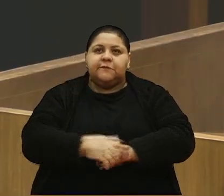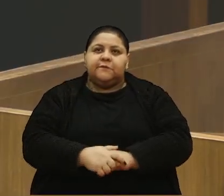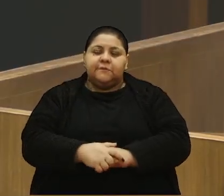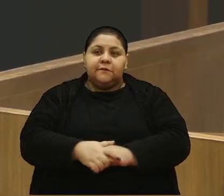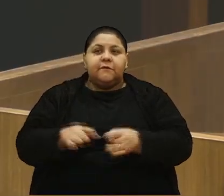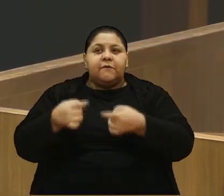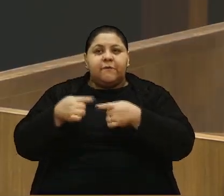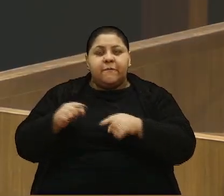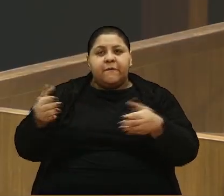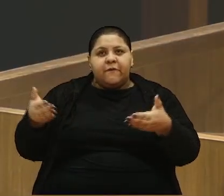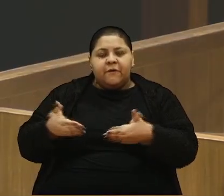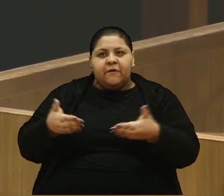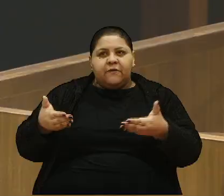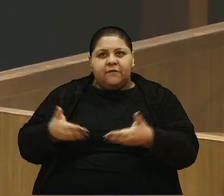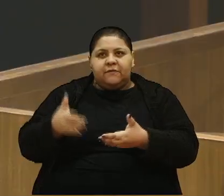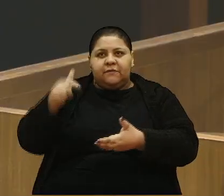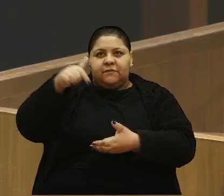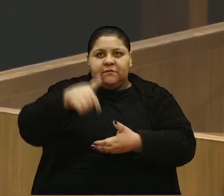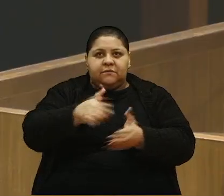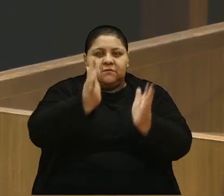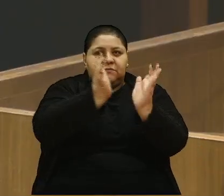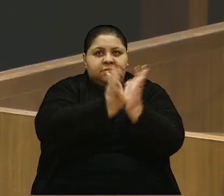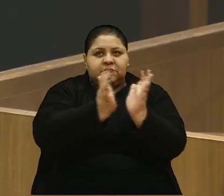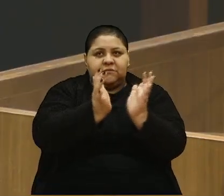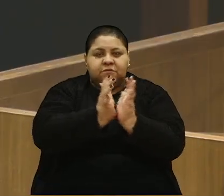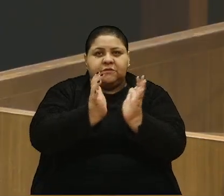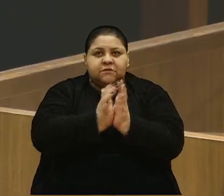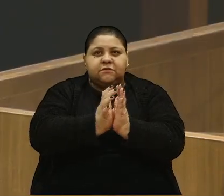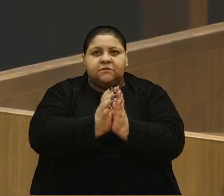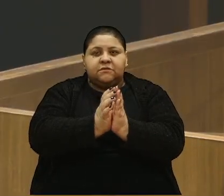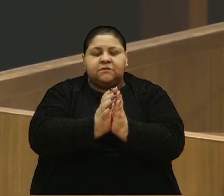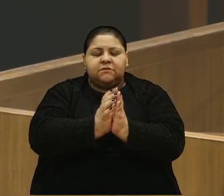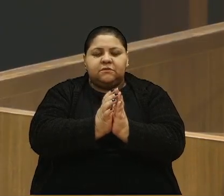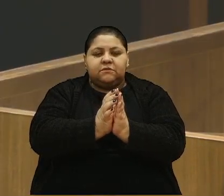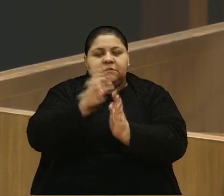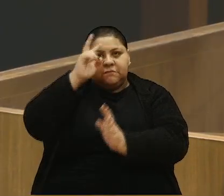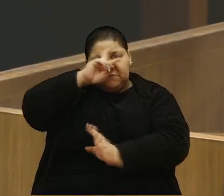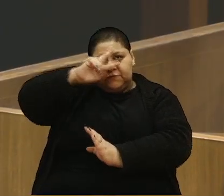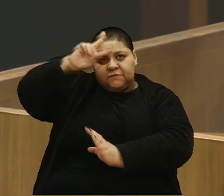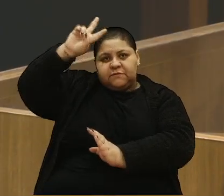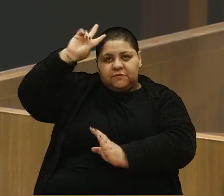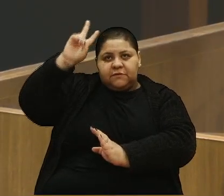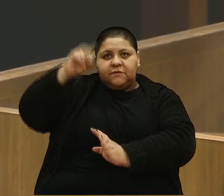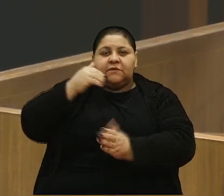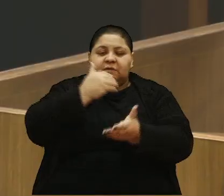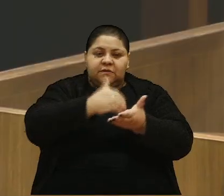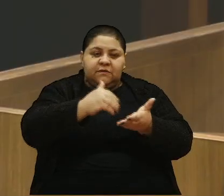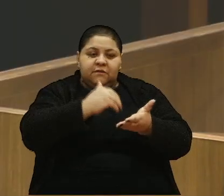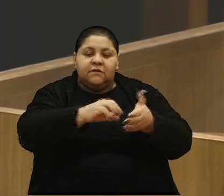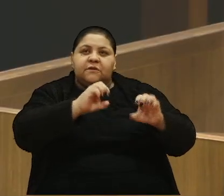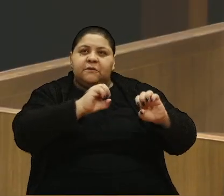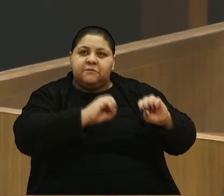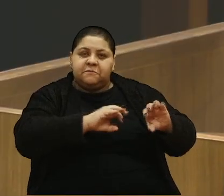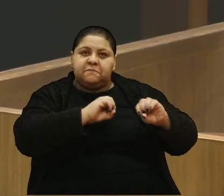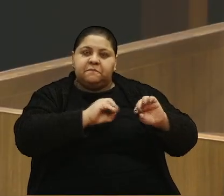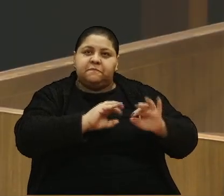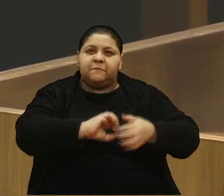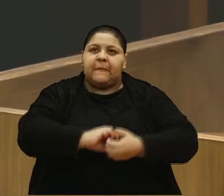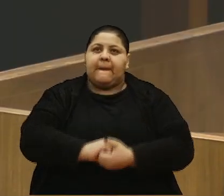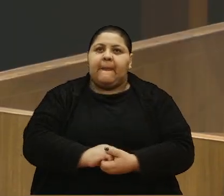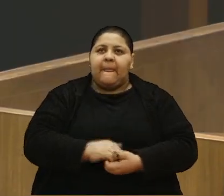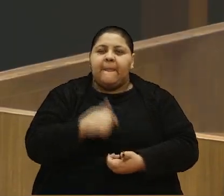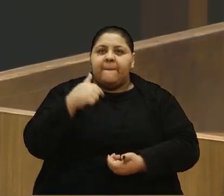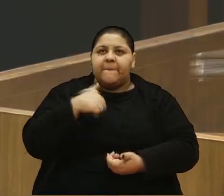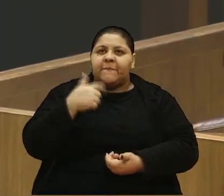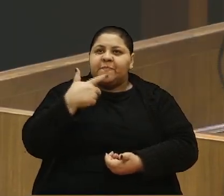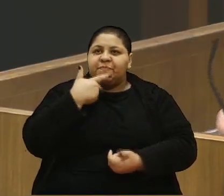Mas hoje eu trago aqui, nobre colega Edson da Rosa, que foi secretário da Educação, eu trago